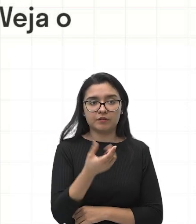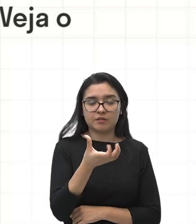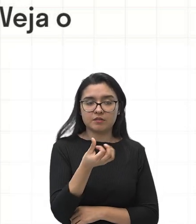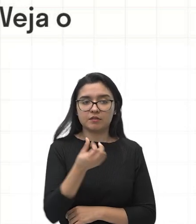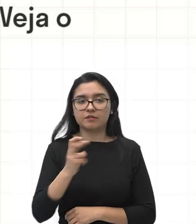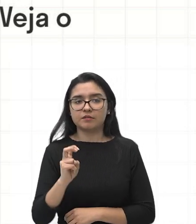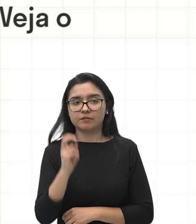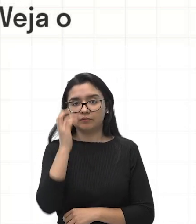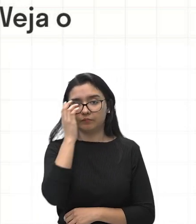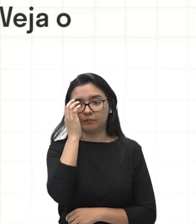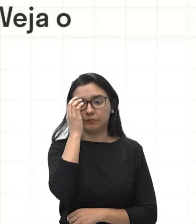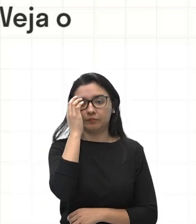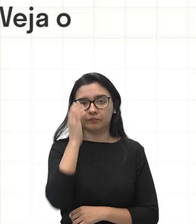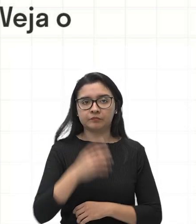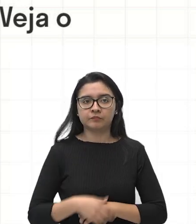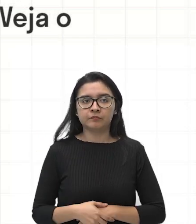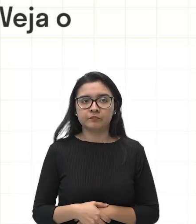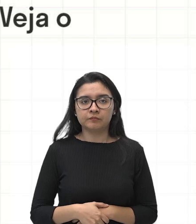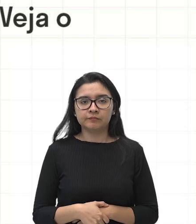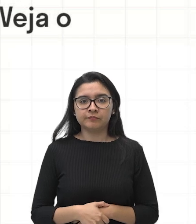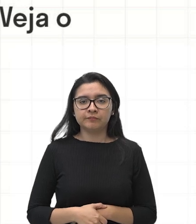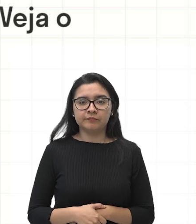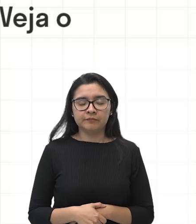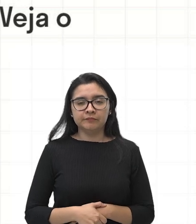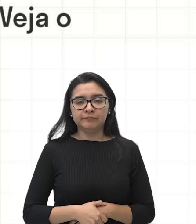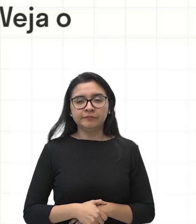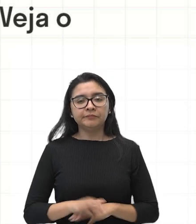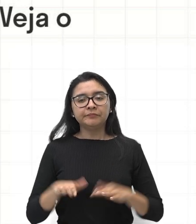0,65. O professor vai colocar aqui, ó,